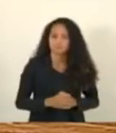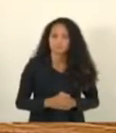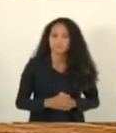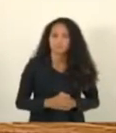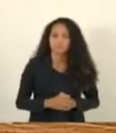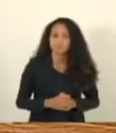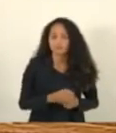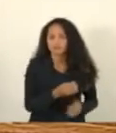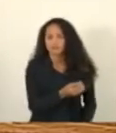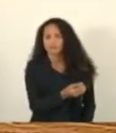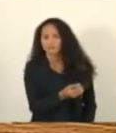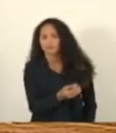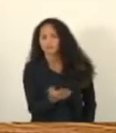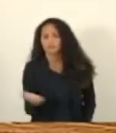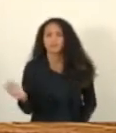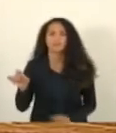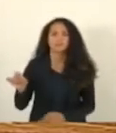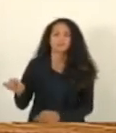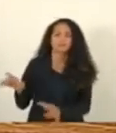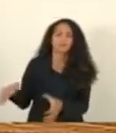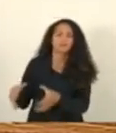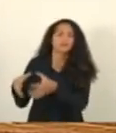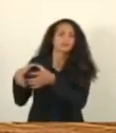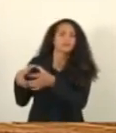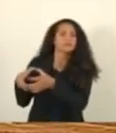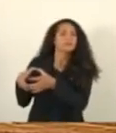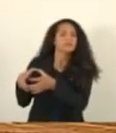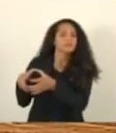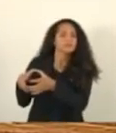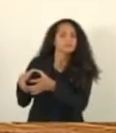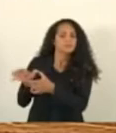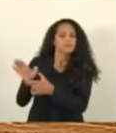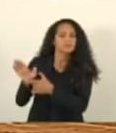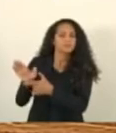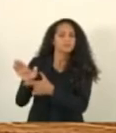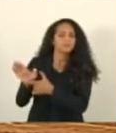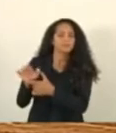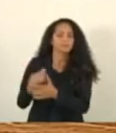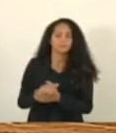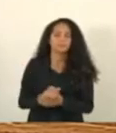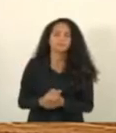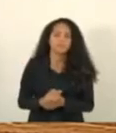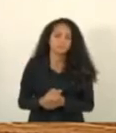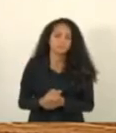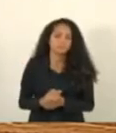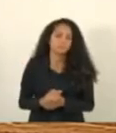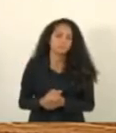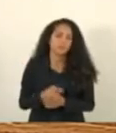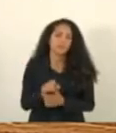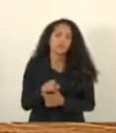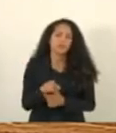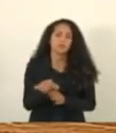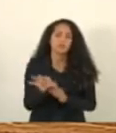aos conhecimentos operacionais, formam a